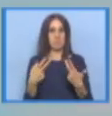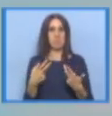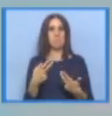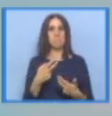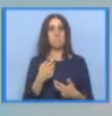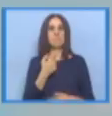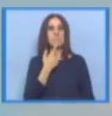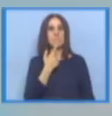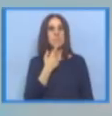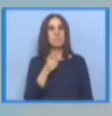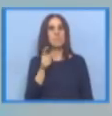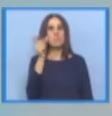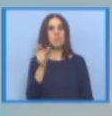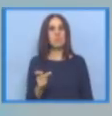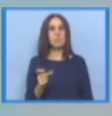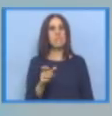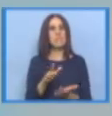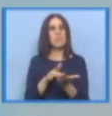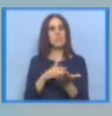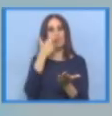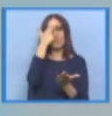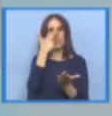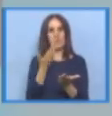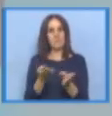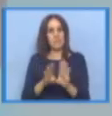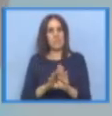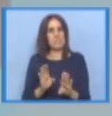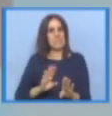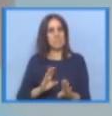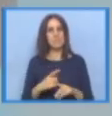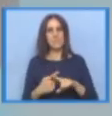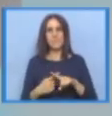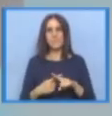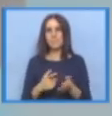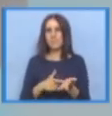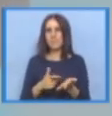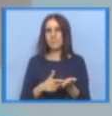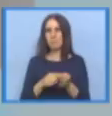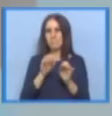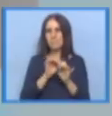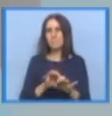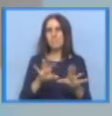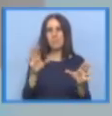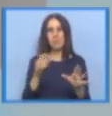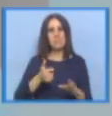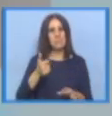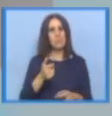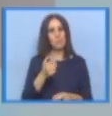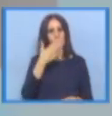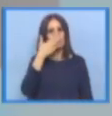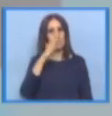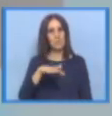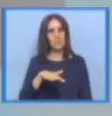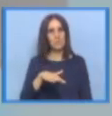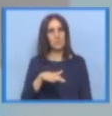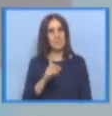podia ficar fechada nos livros da história, era interessante e necessário partilhá-la, particularmente com os mais novos,